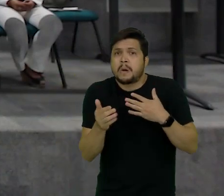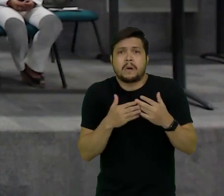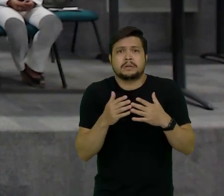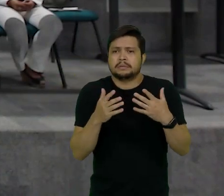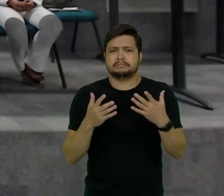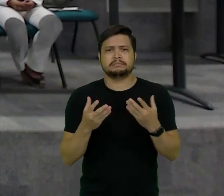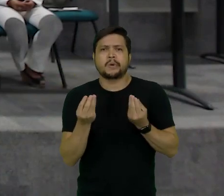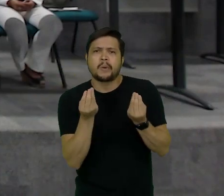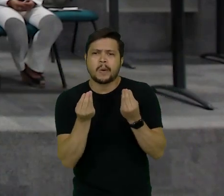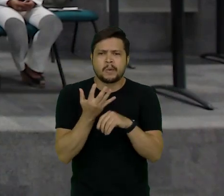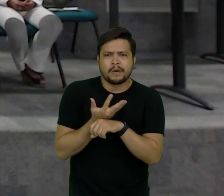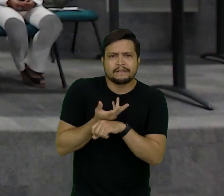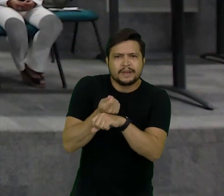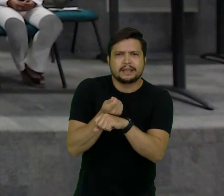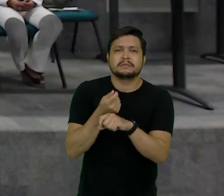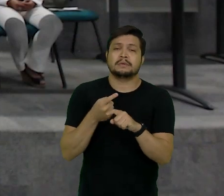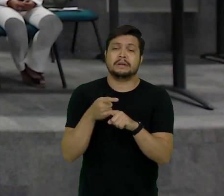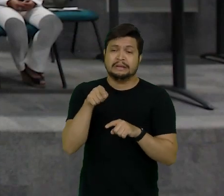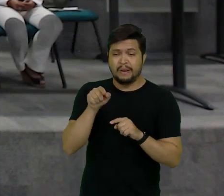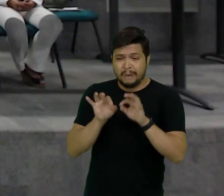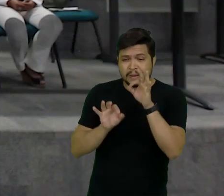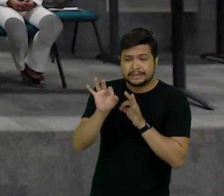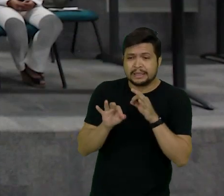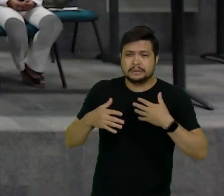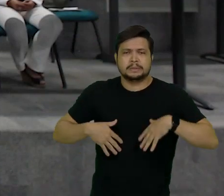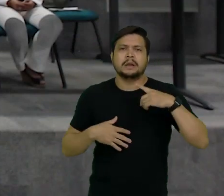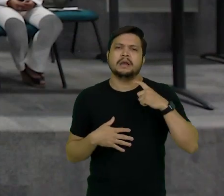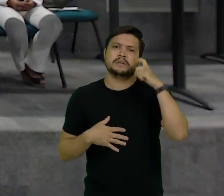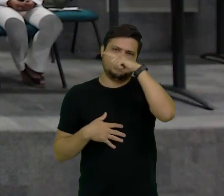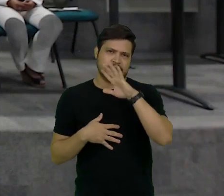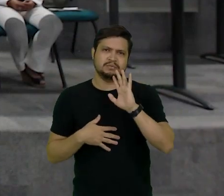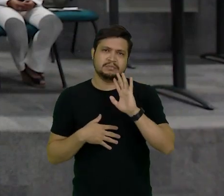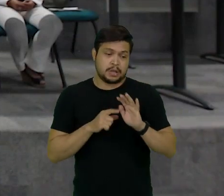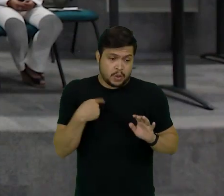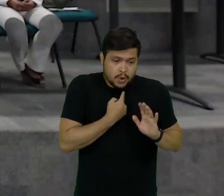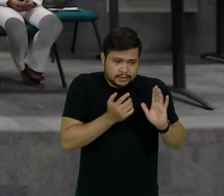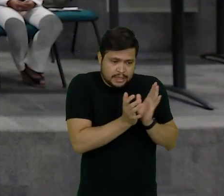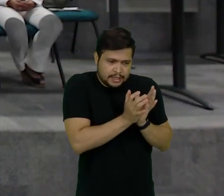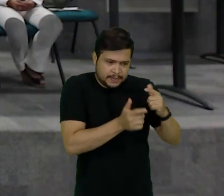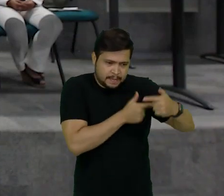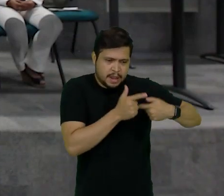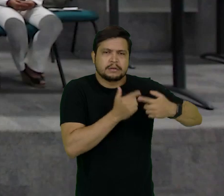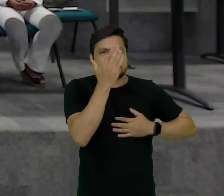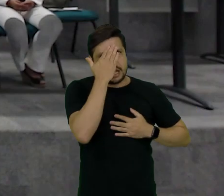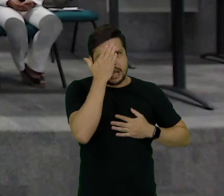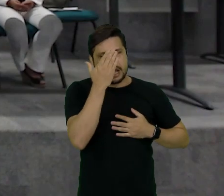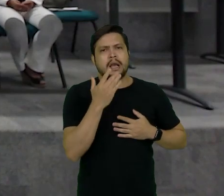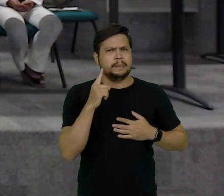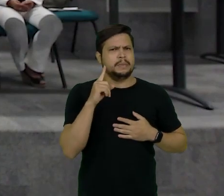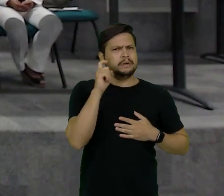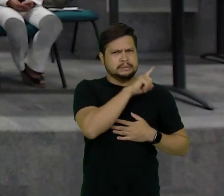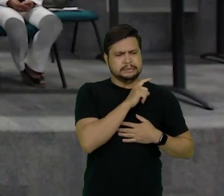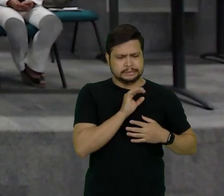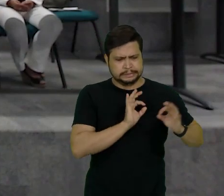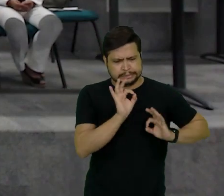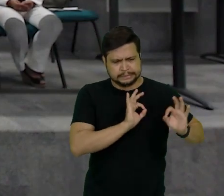difícil. E só a gente sabe o tanto de perrengue que a gente passou. Mas digo para todos vocês,